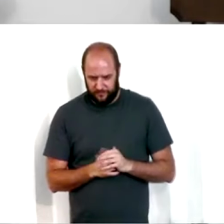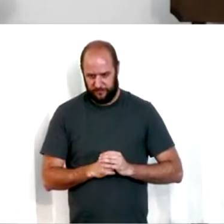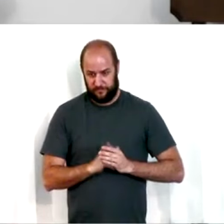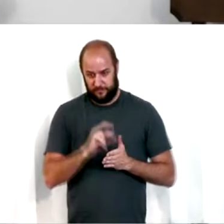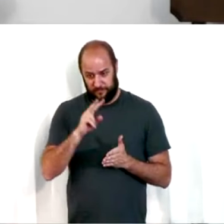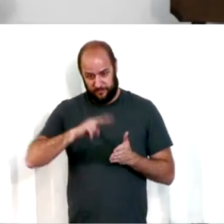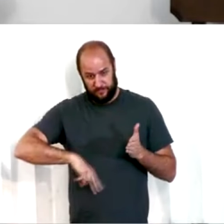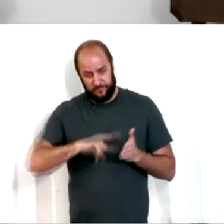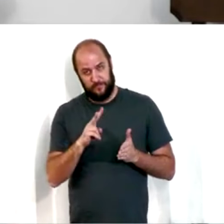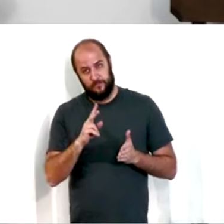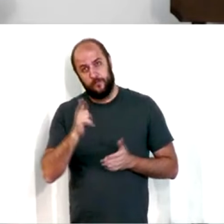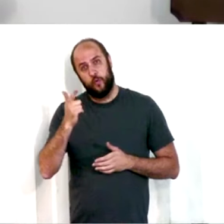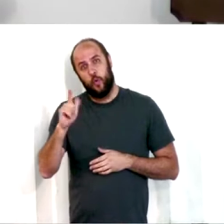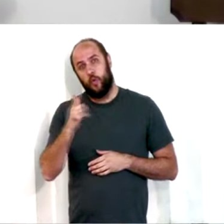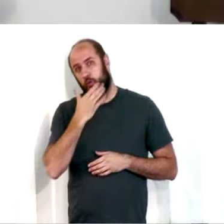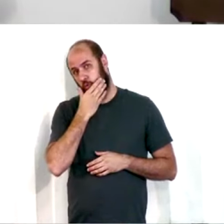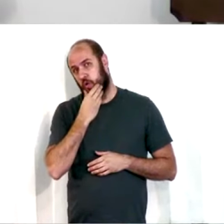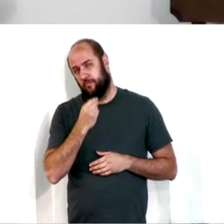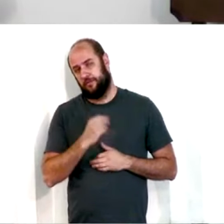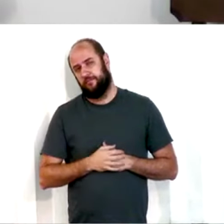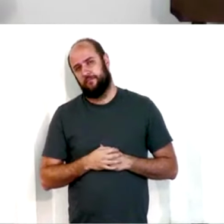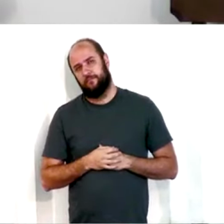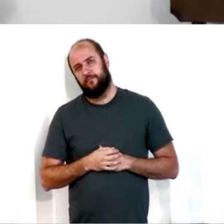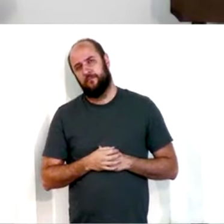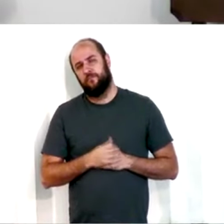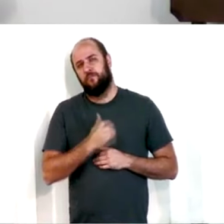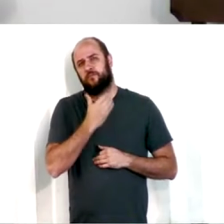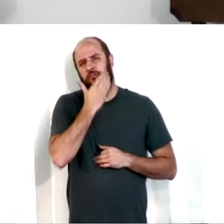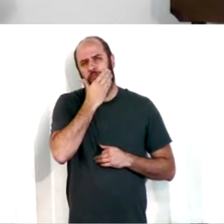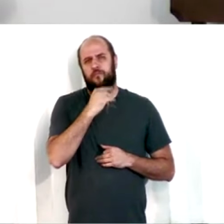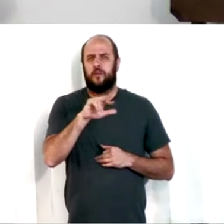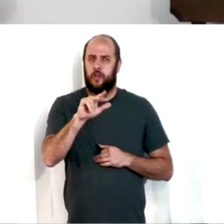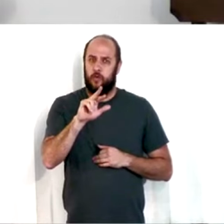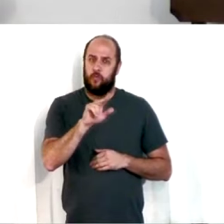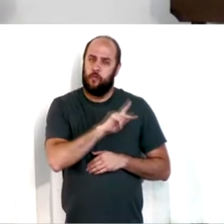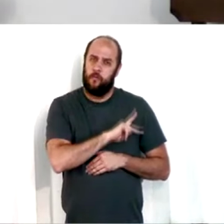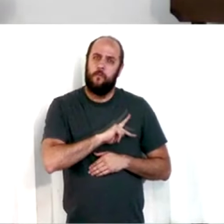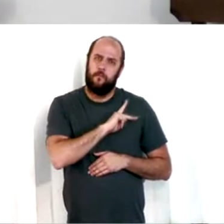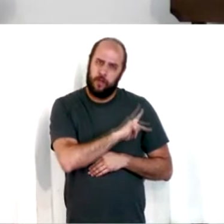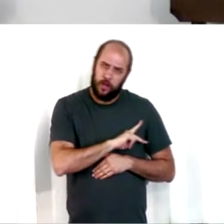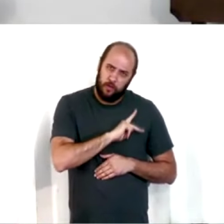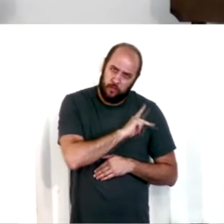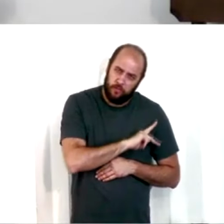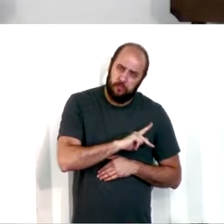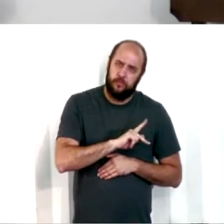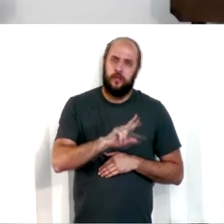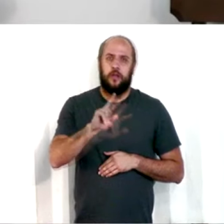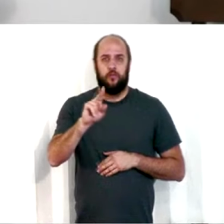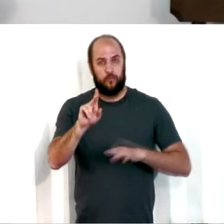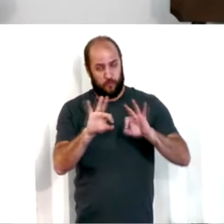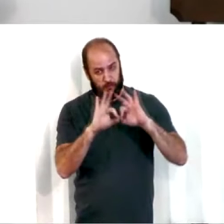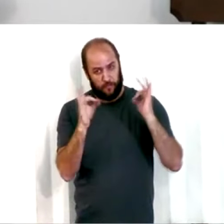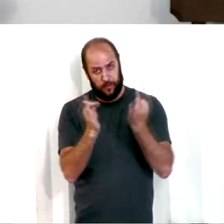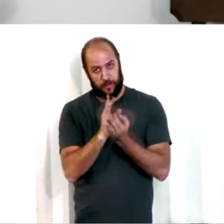as palavras de um outro homem. Um homem que, assim como o apóstolo Paulo, assim como a família